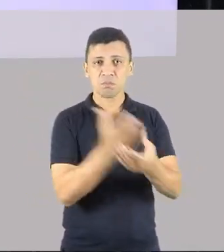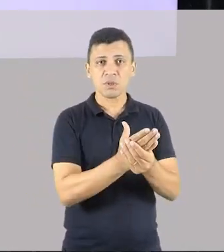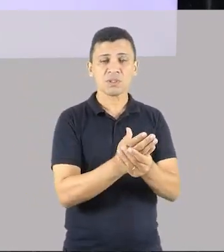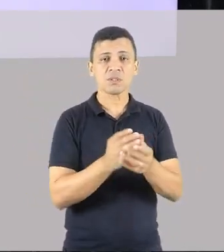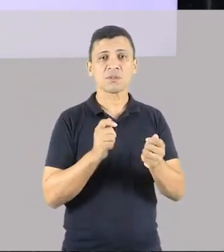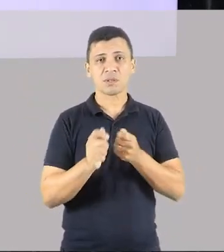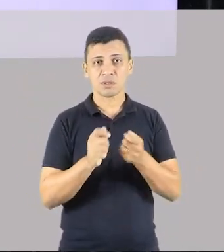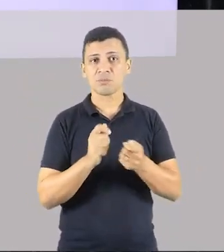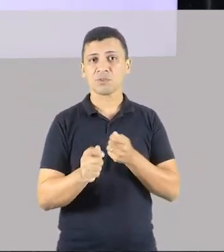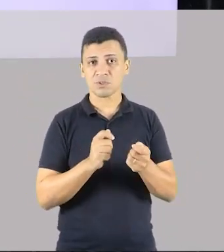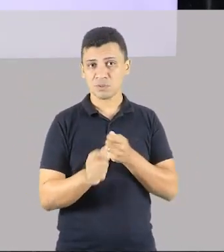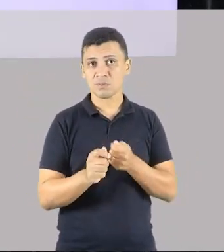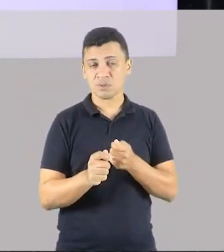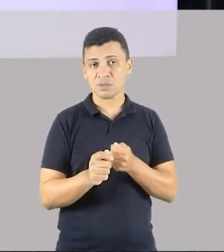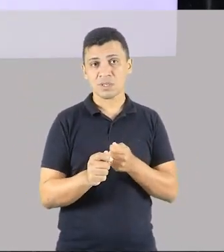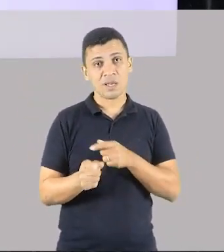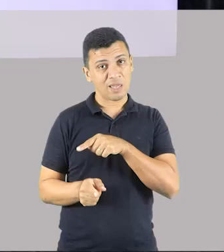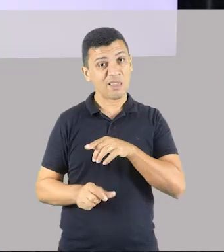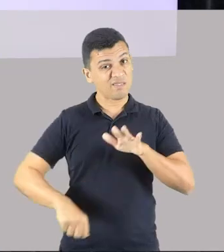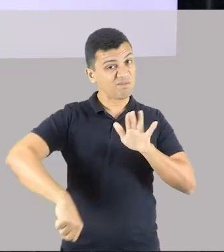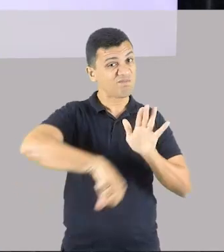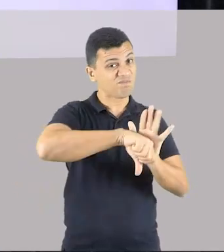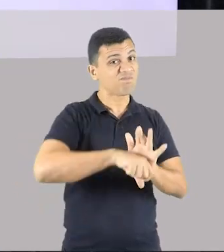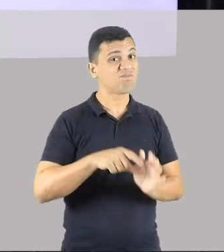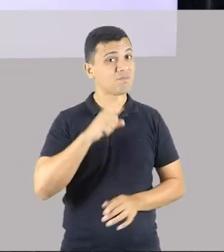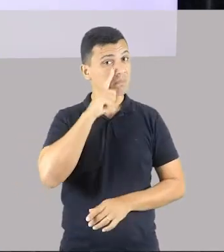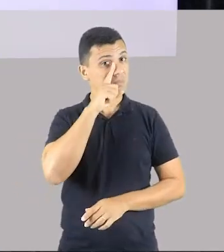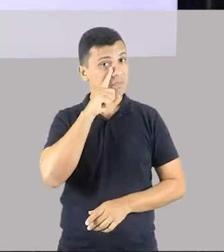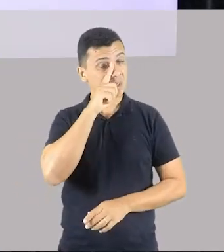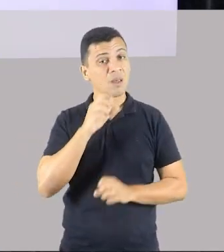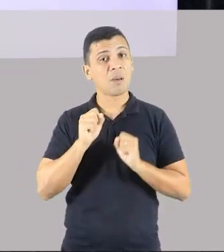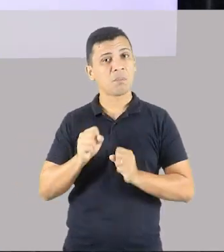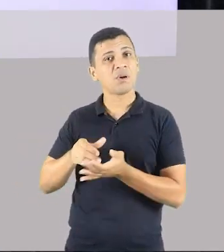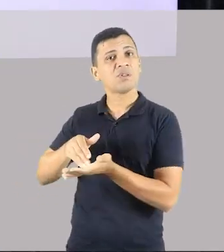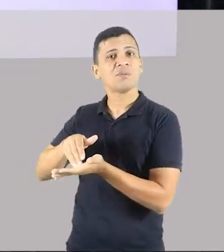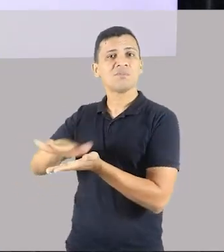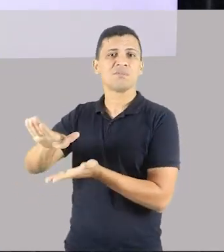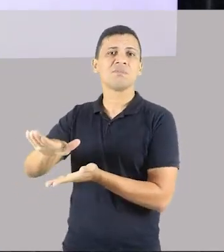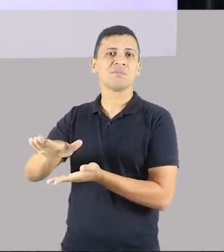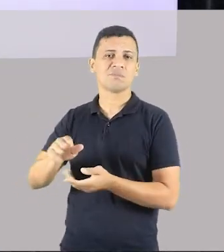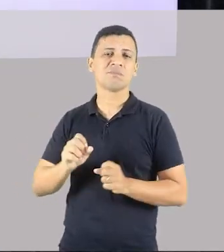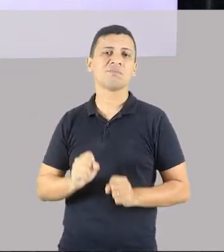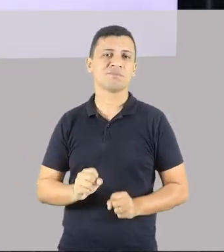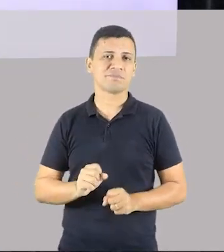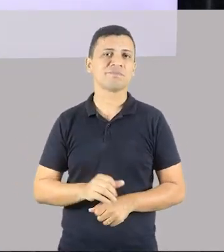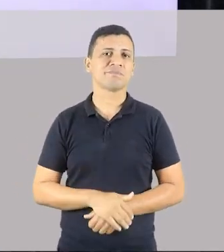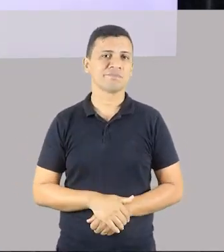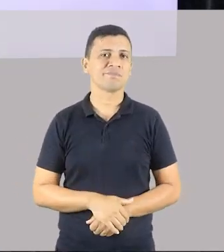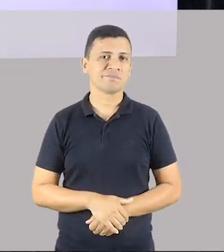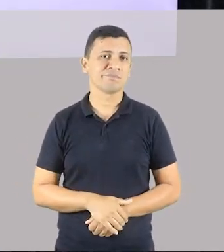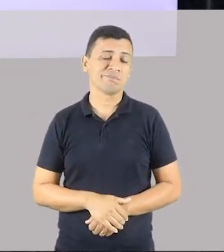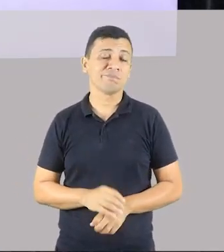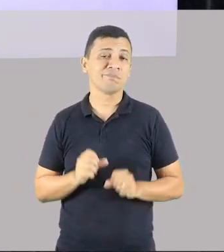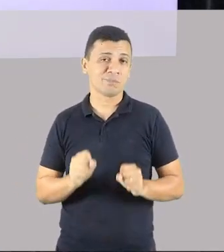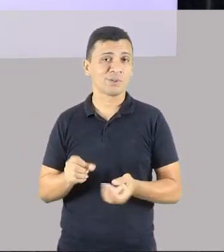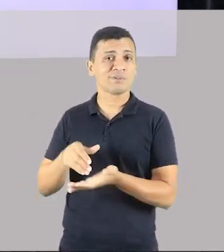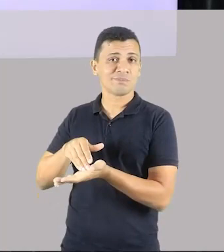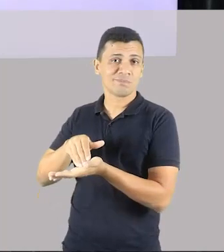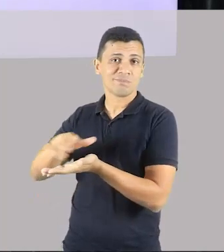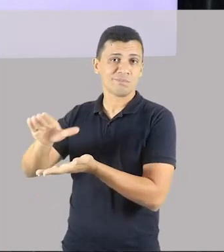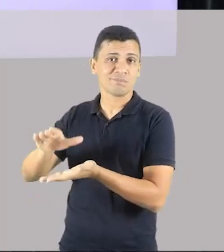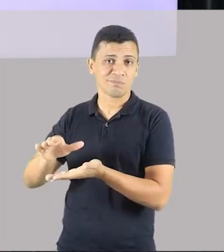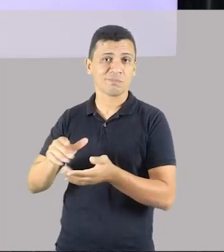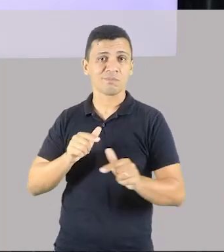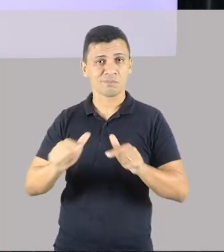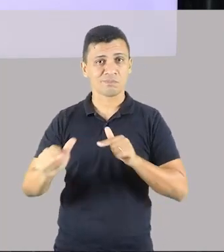administrativo disciplinar, em uma infração grave, ser demitido. Ele pode sair, ser dispensado daquele cargo